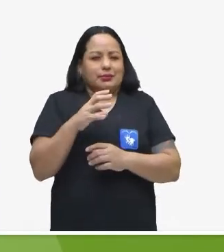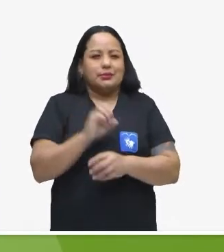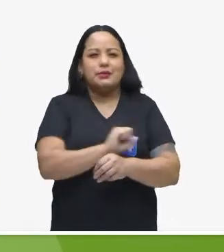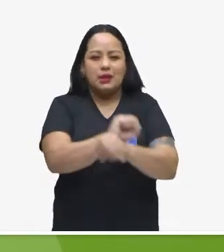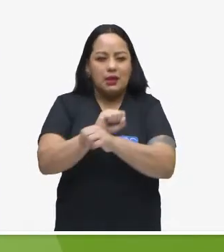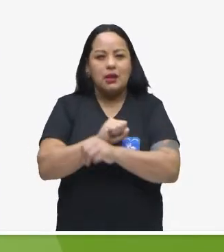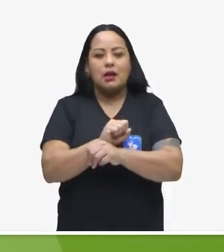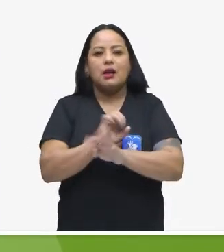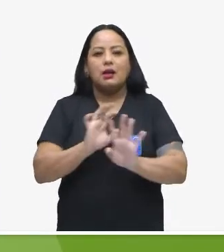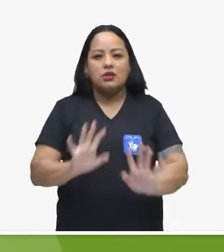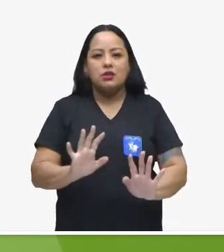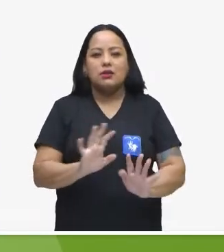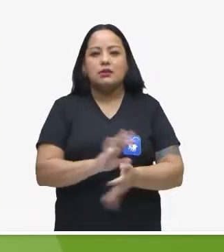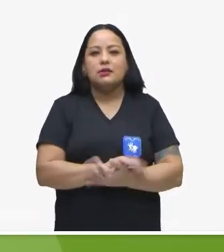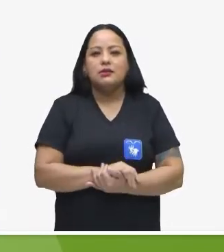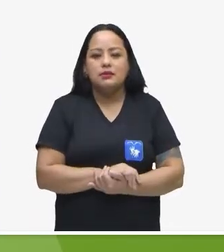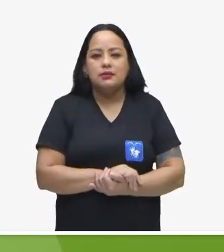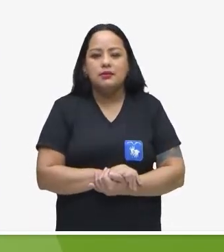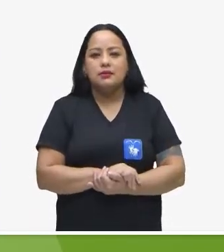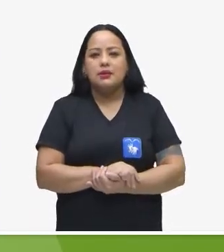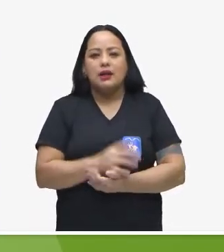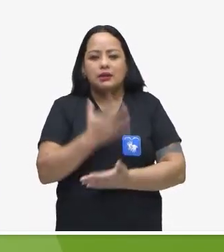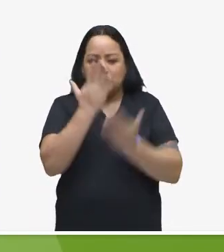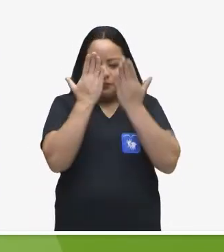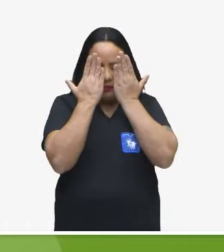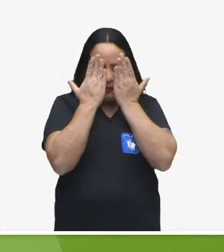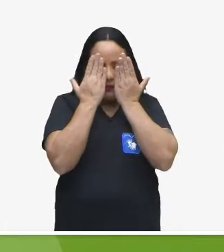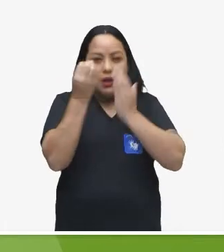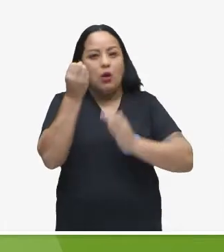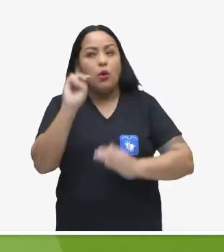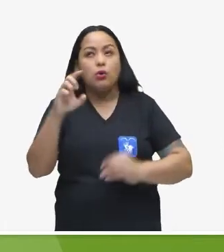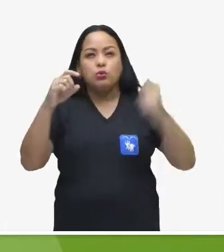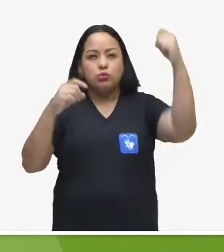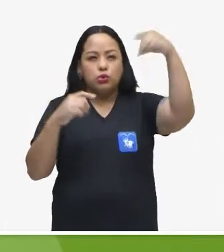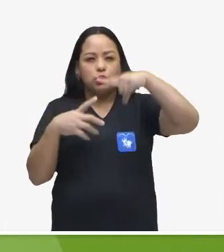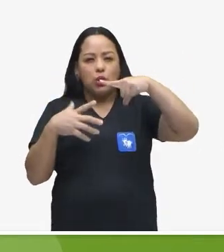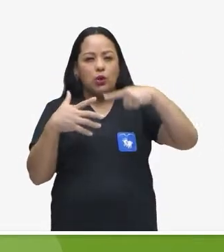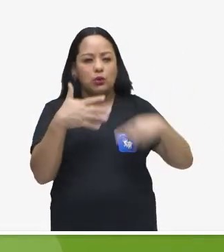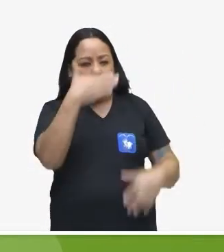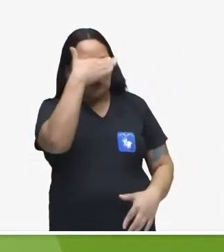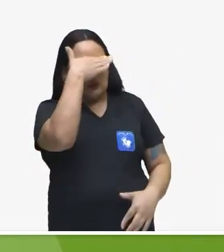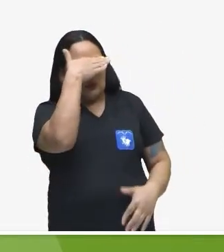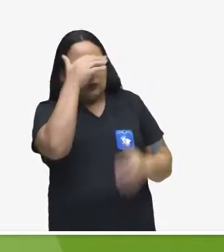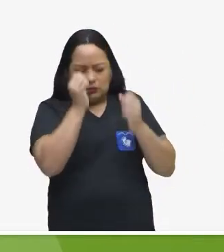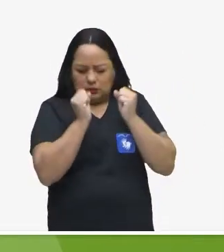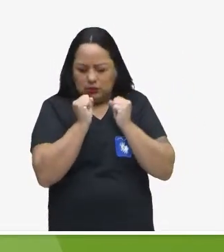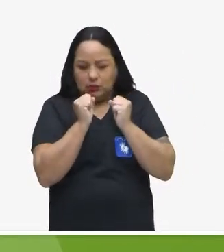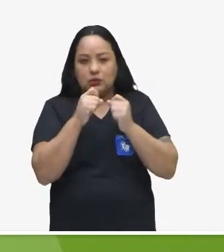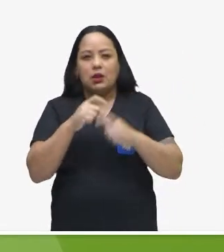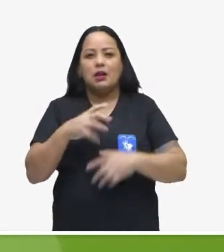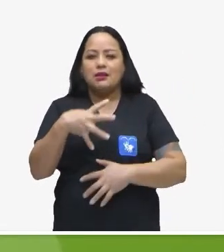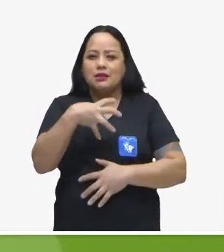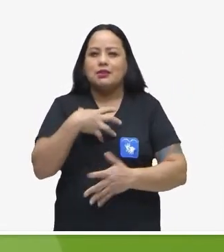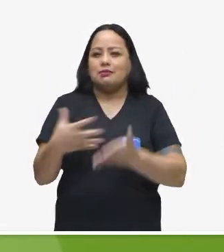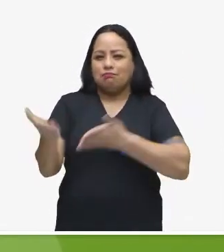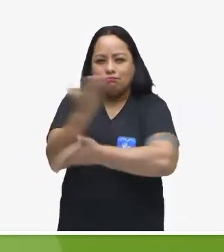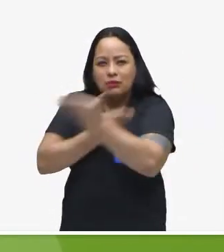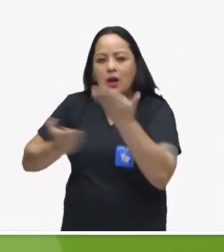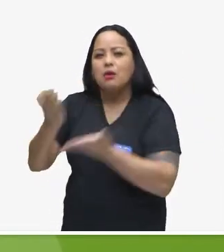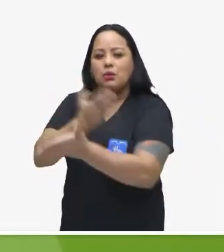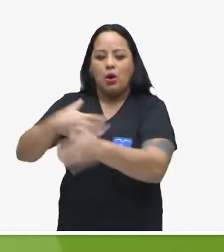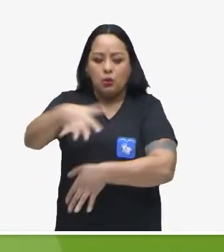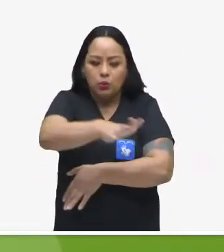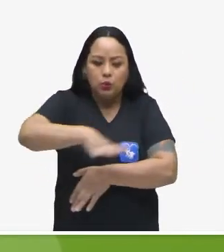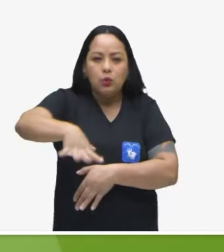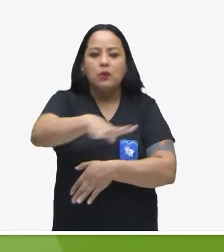ali os olhos, colocando a mão no rosto, seja ao sol. Então, a gente tem reatividade ao ambiente, a gente interage com o ambiente,